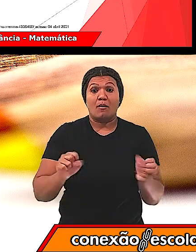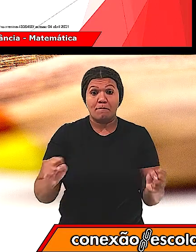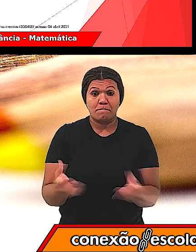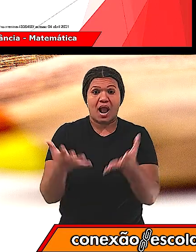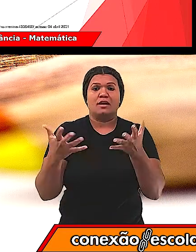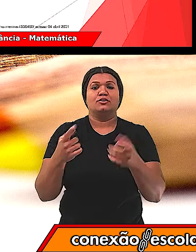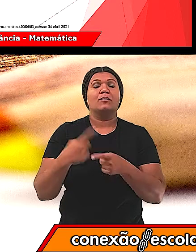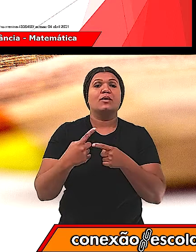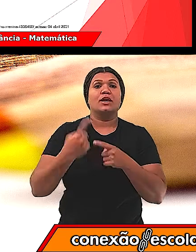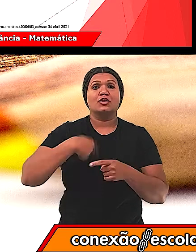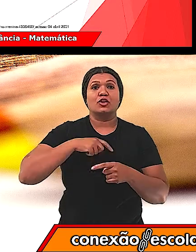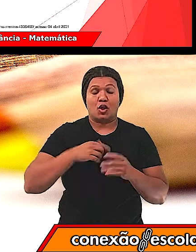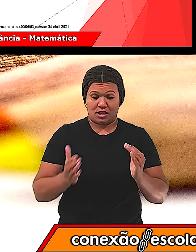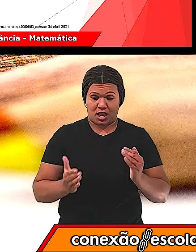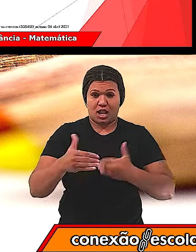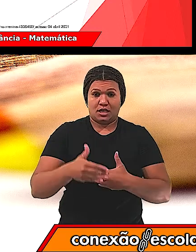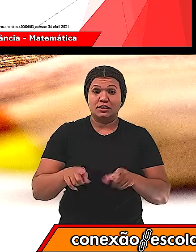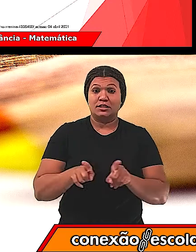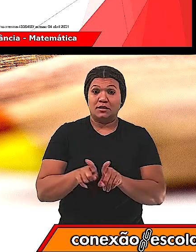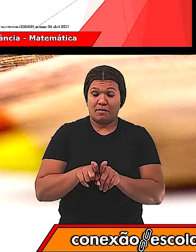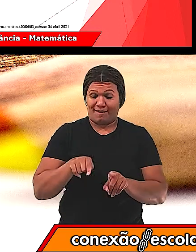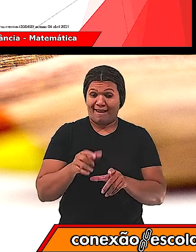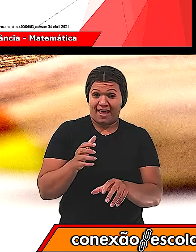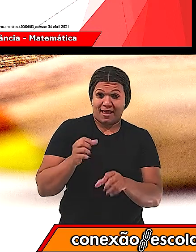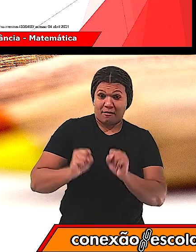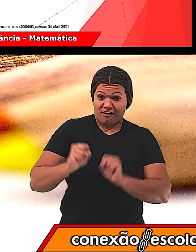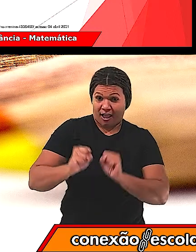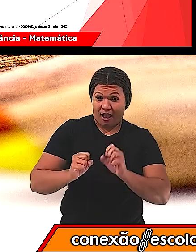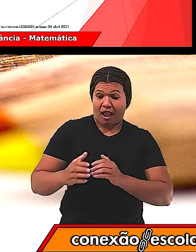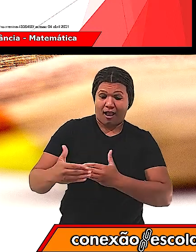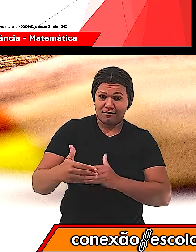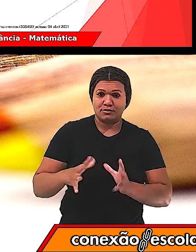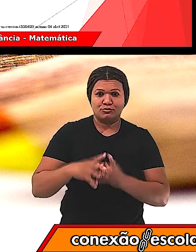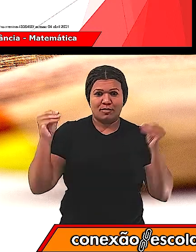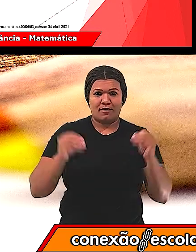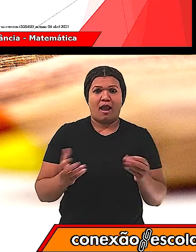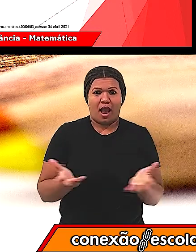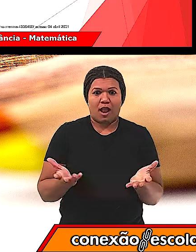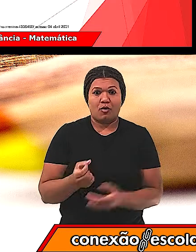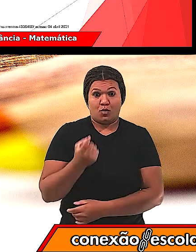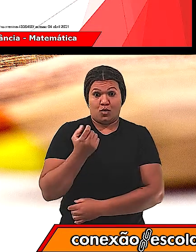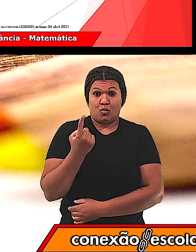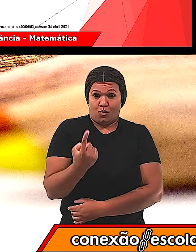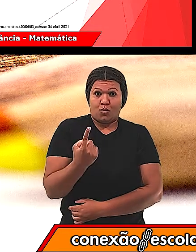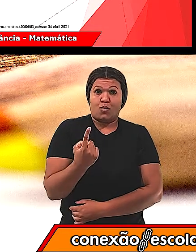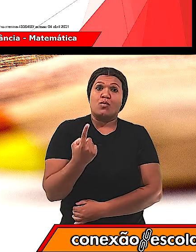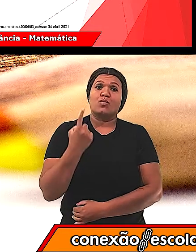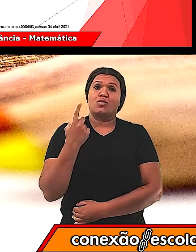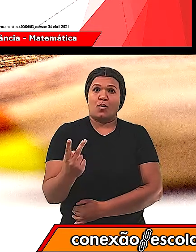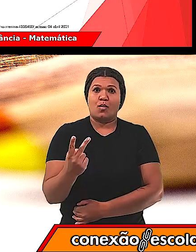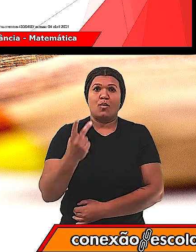nossa caixinha e a nossa máquina de somar desaparecer. Vamos lá? No 3.